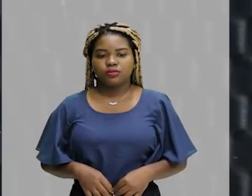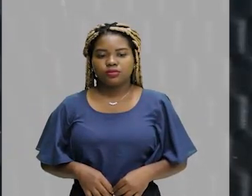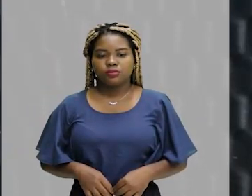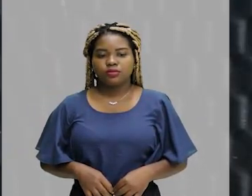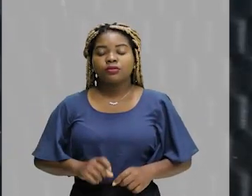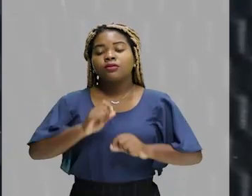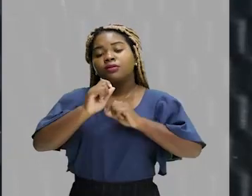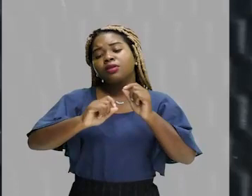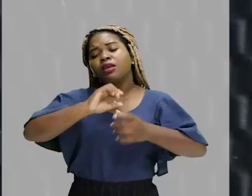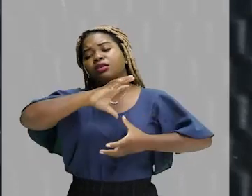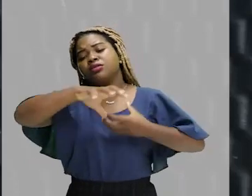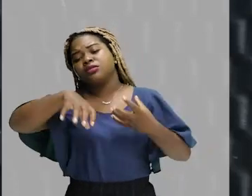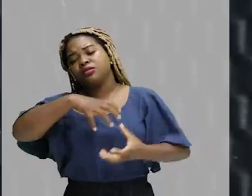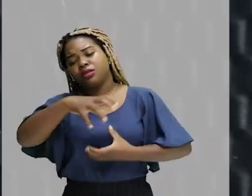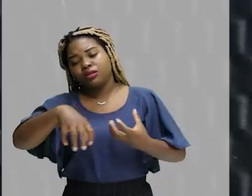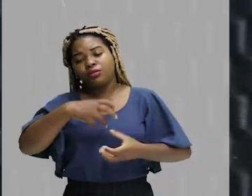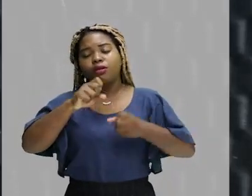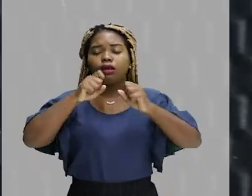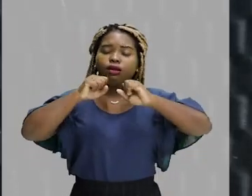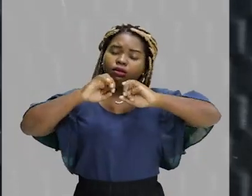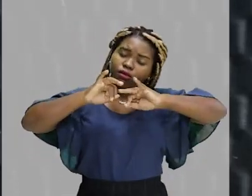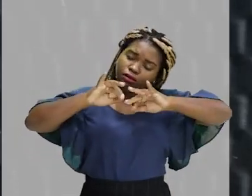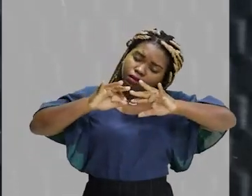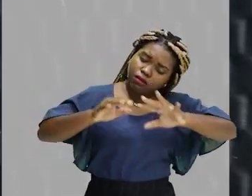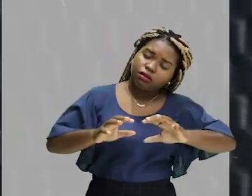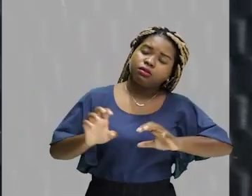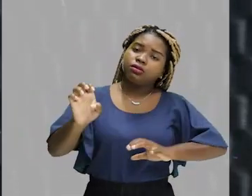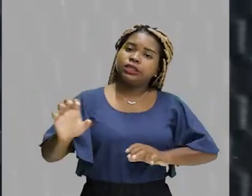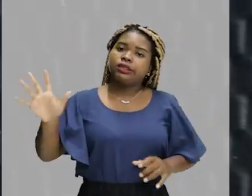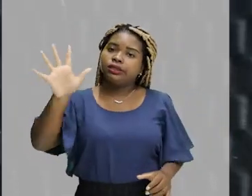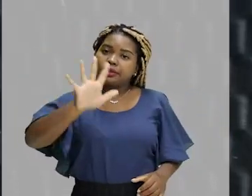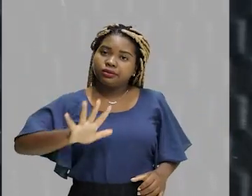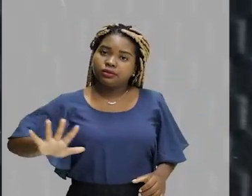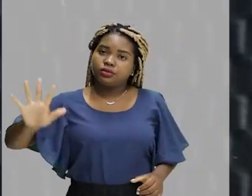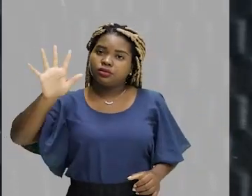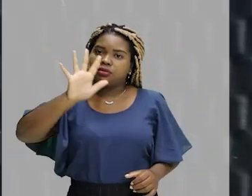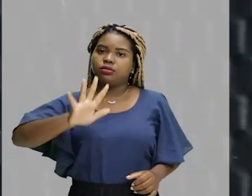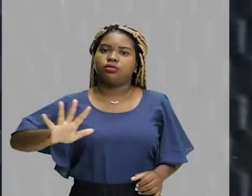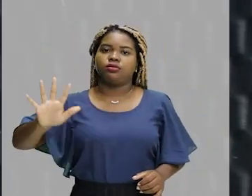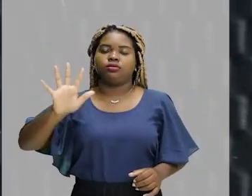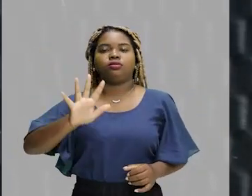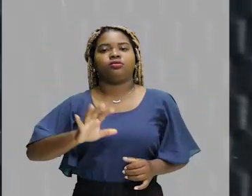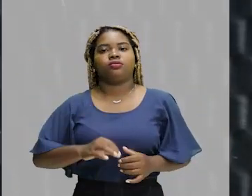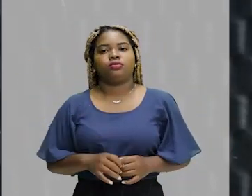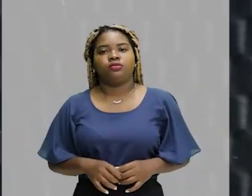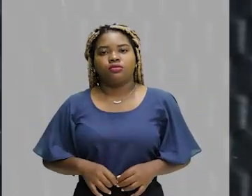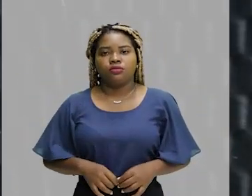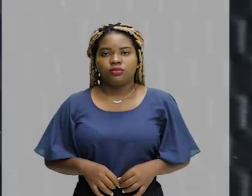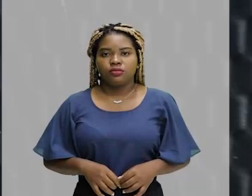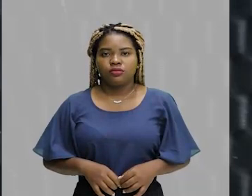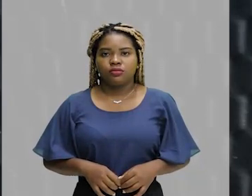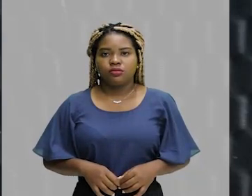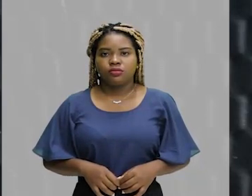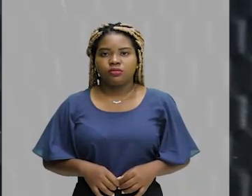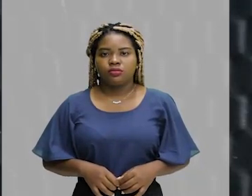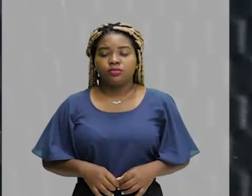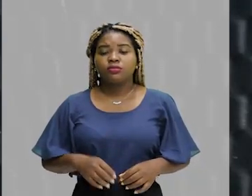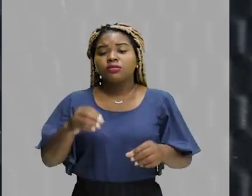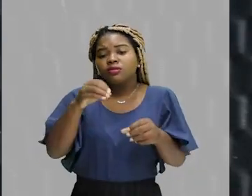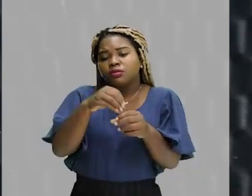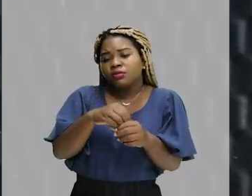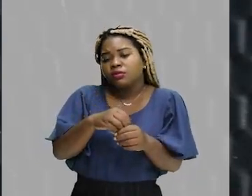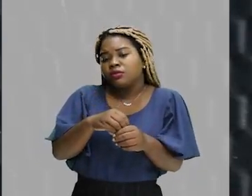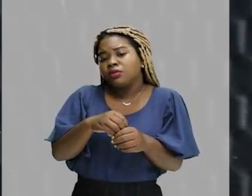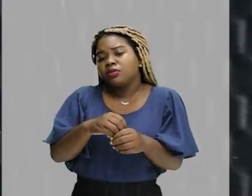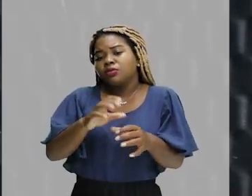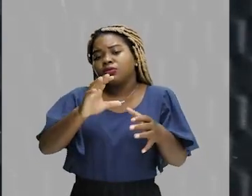essa revolução ela vai se espalhar por toda a Europa e por todos os elementos que nós temos constituintes dentro do nosso